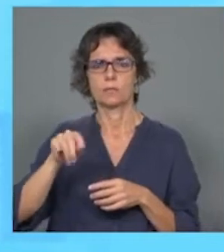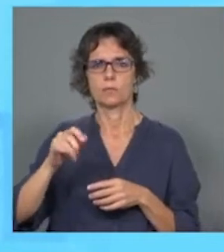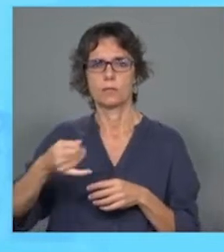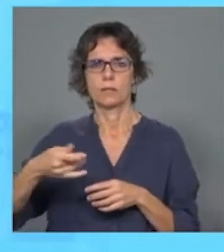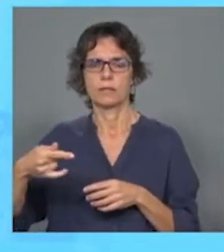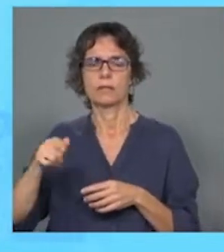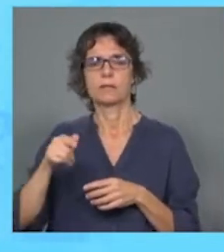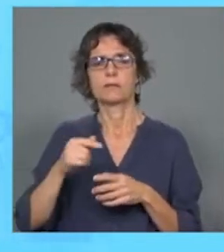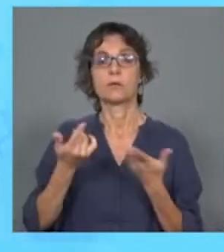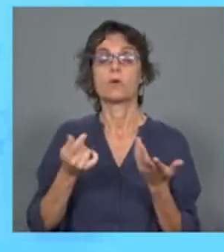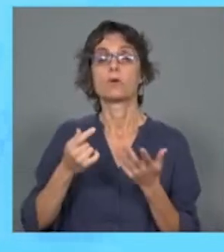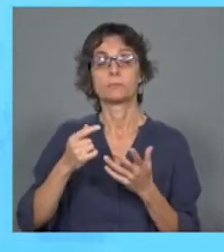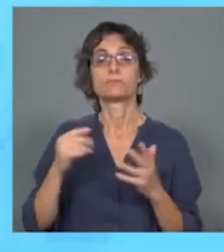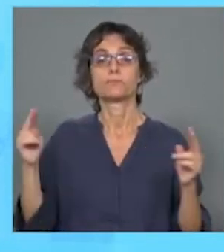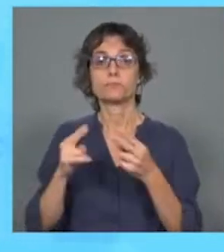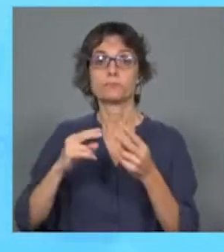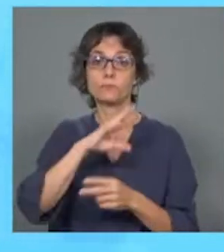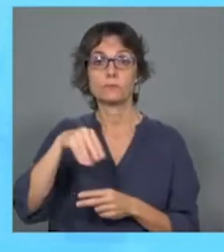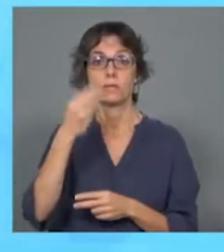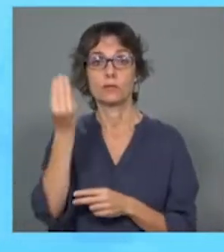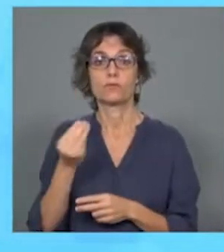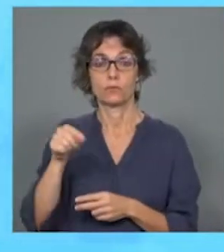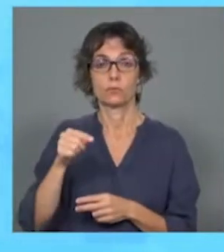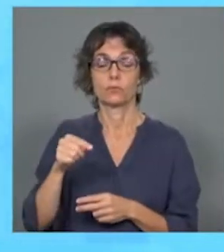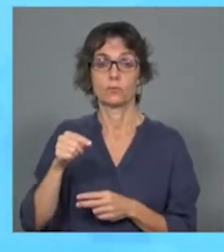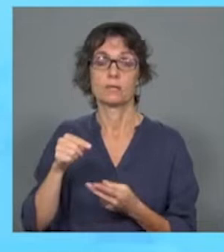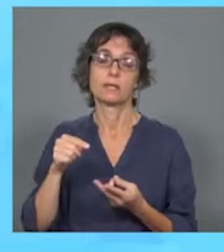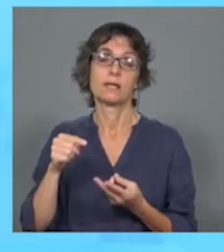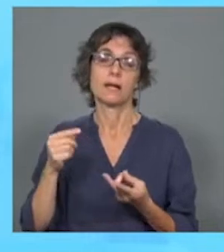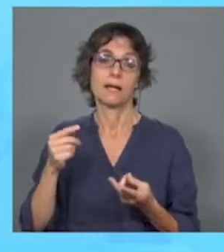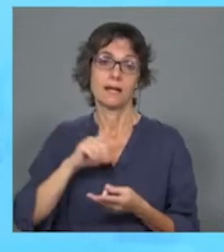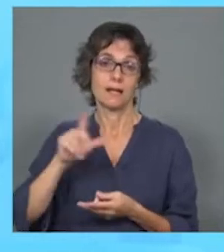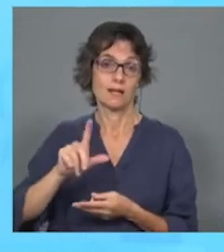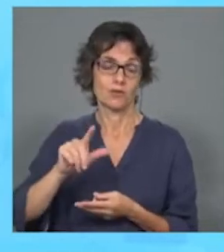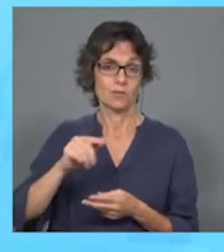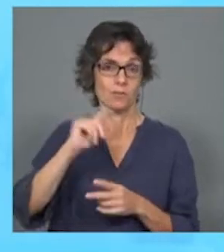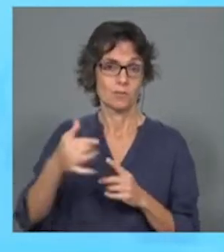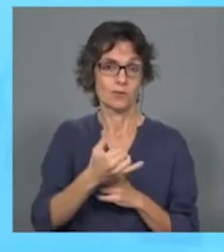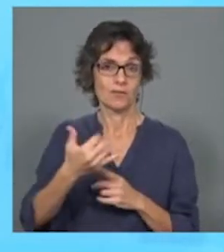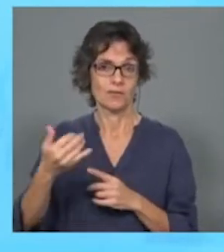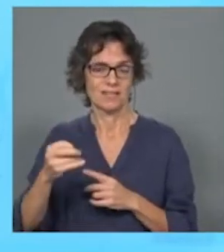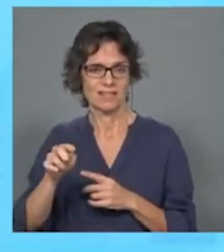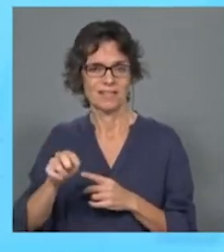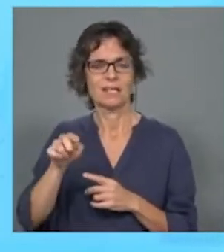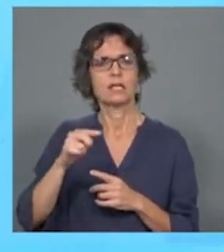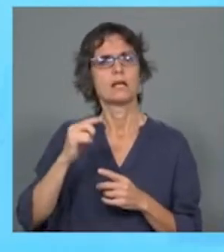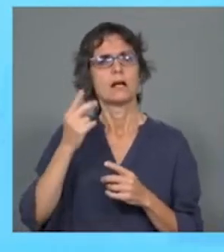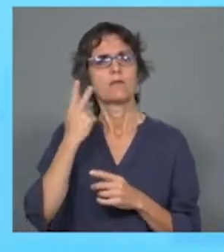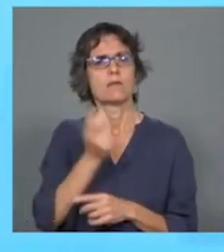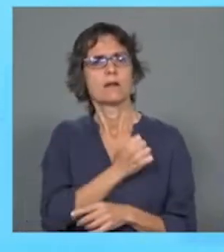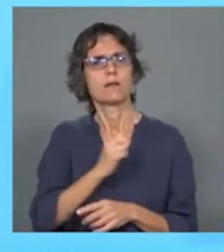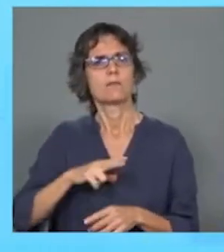Com a Jornada Mundial da Juventude Lisboa 2023 no horizonte, a Universidade Católica Portuguesa quer ajudar os jornalistas